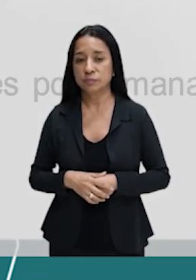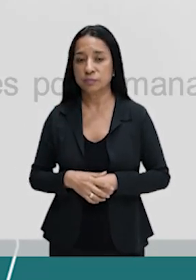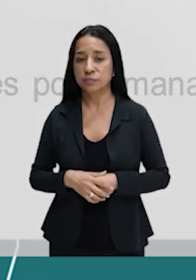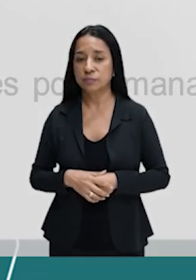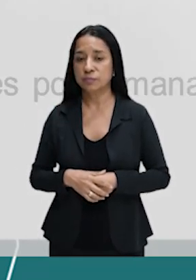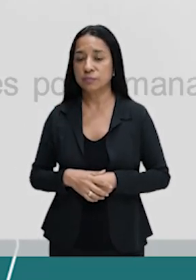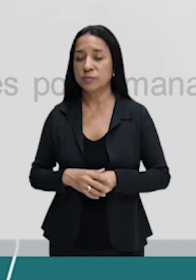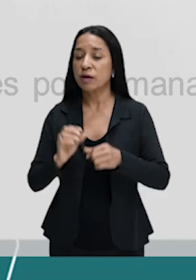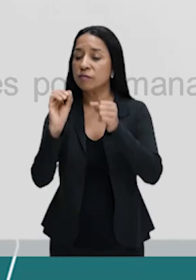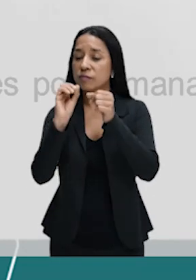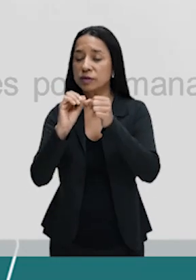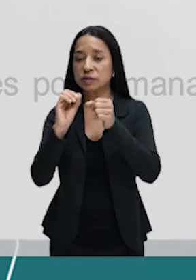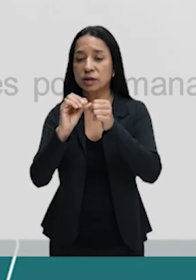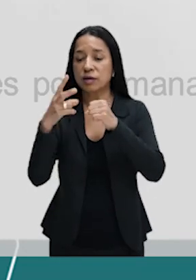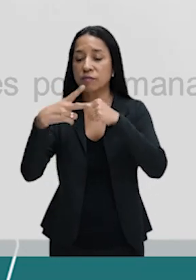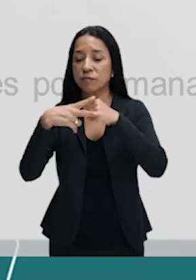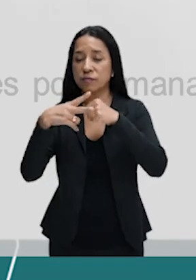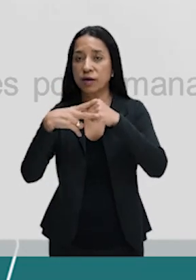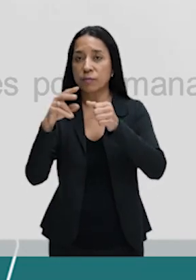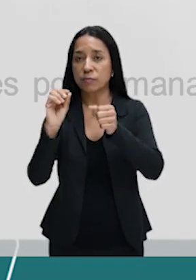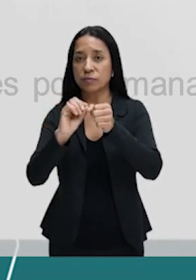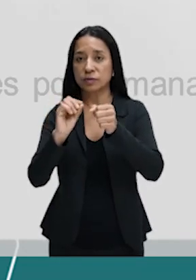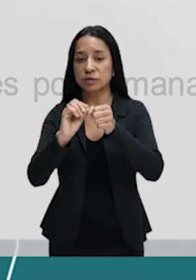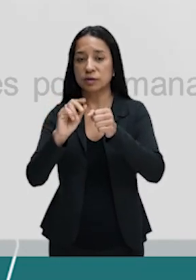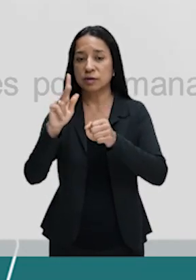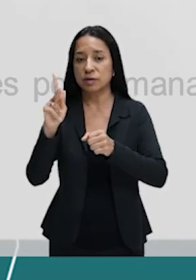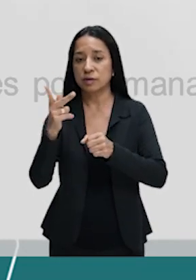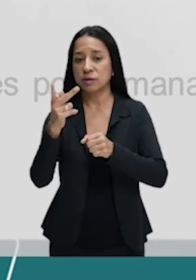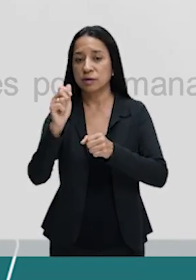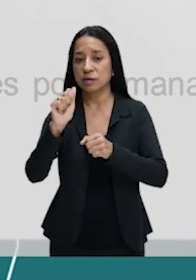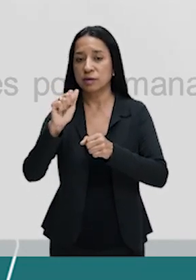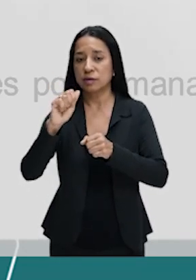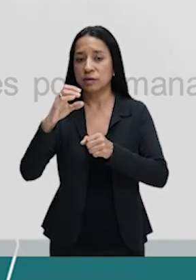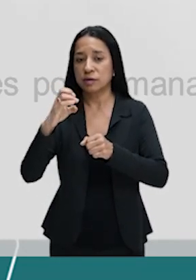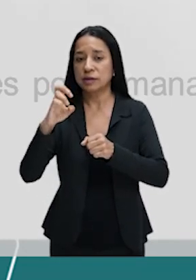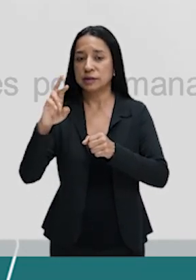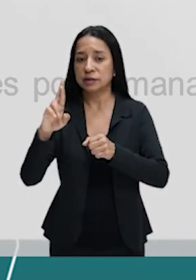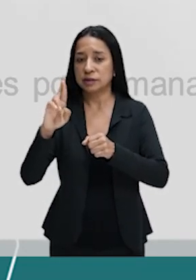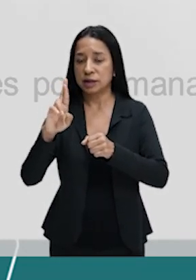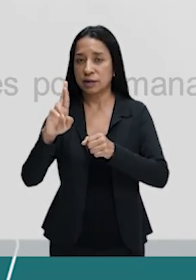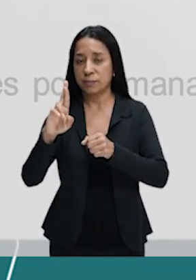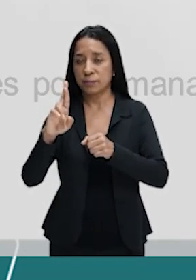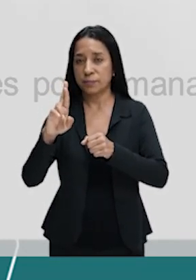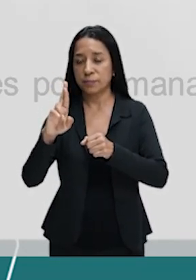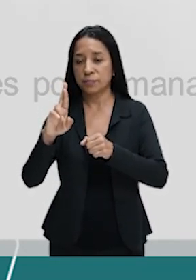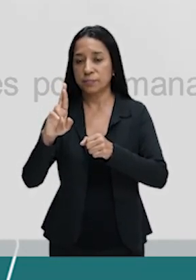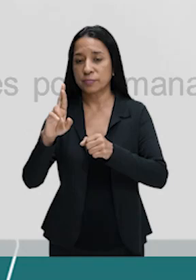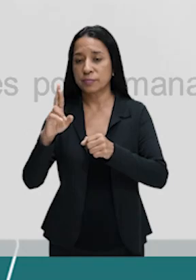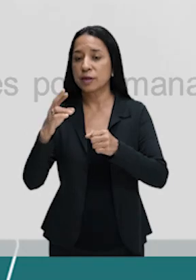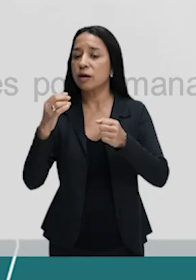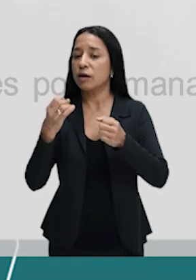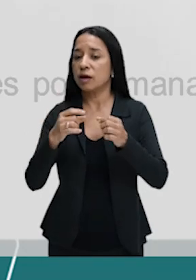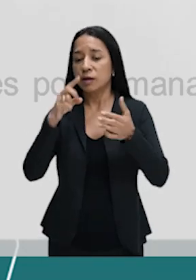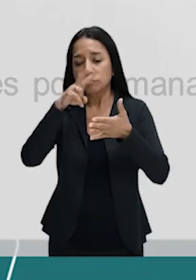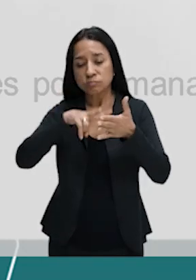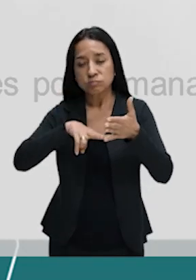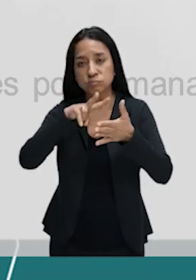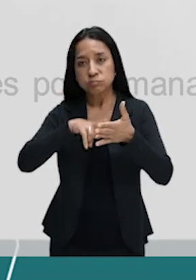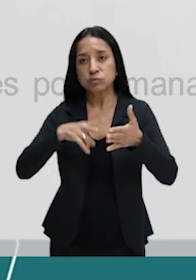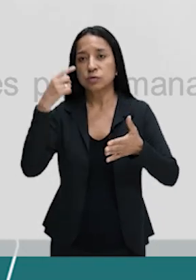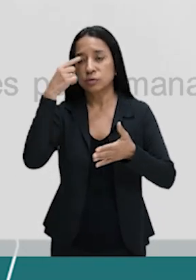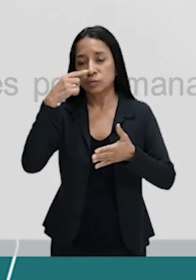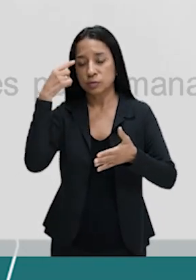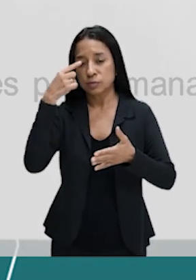Hacer, que é o verbo fazer, tá? Então, eu hago, tu haces,